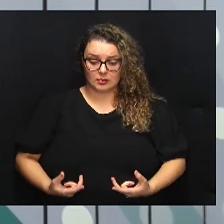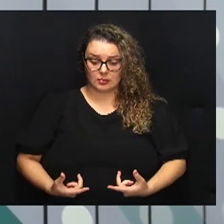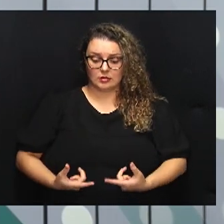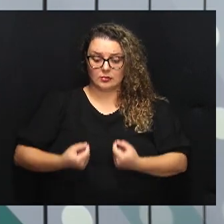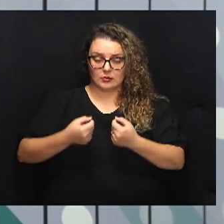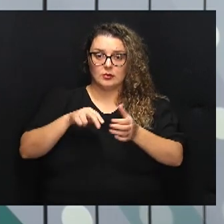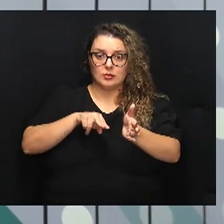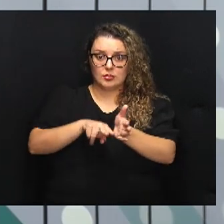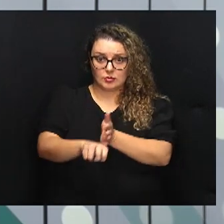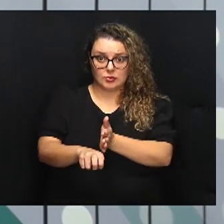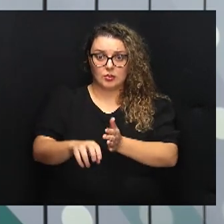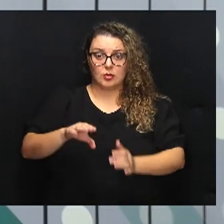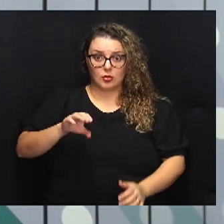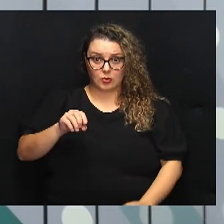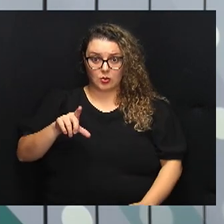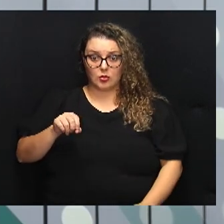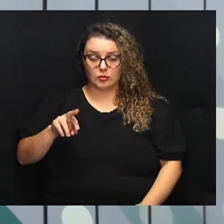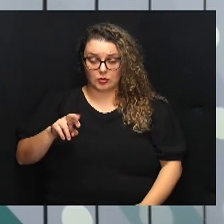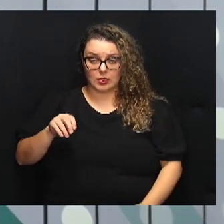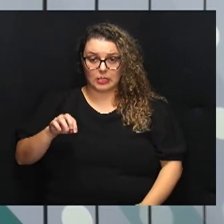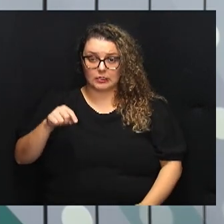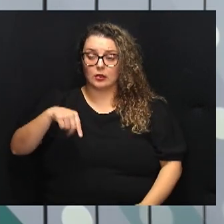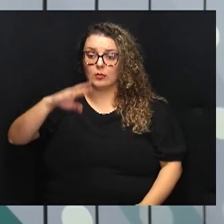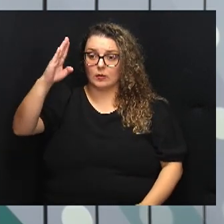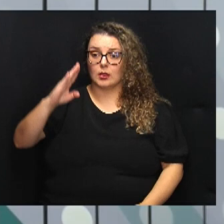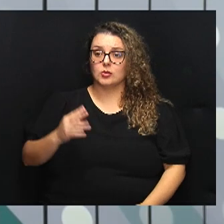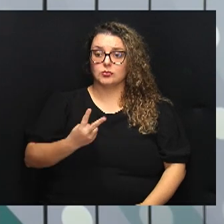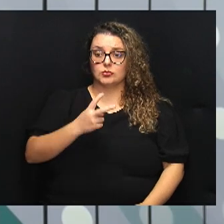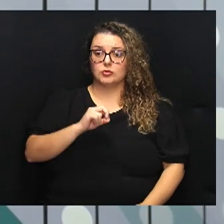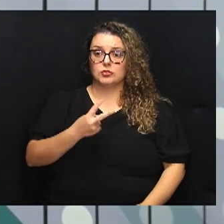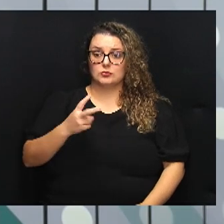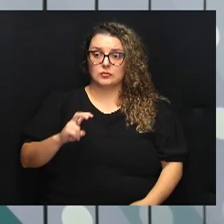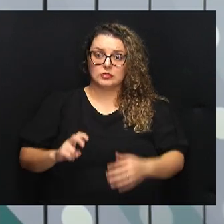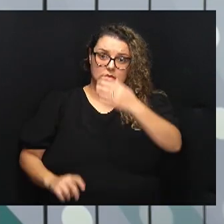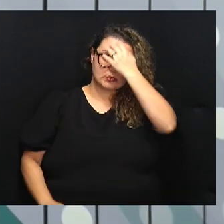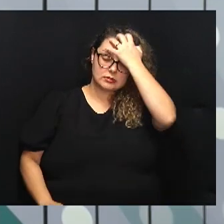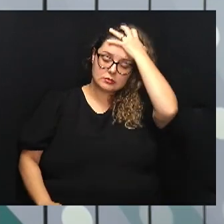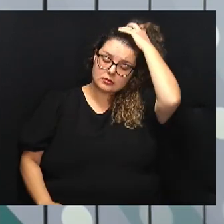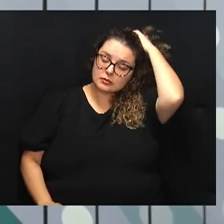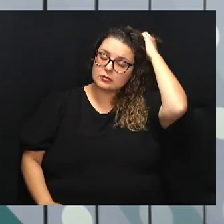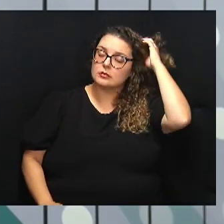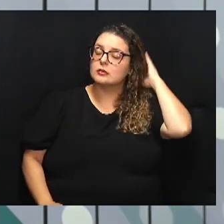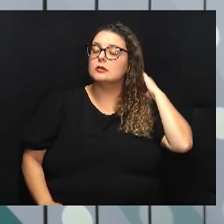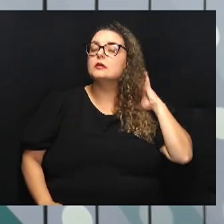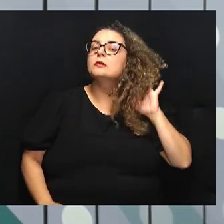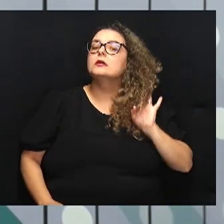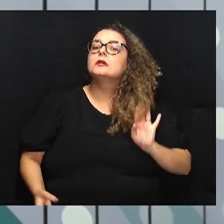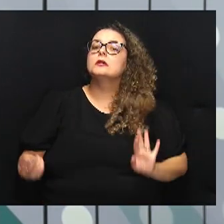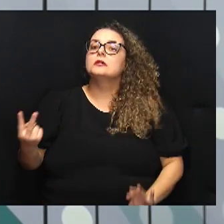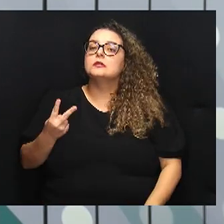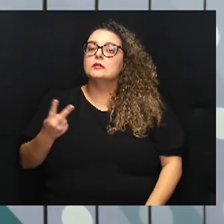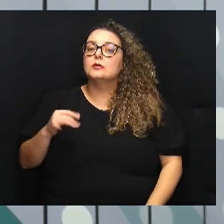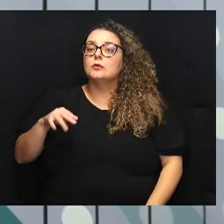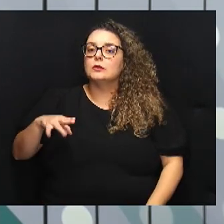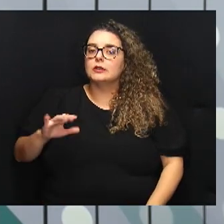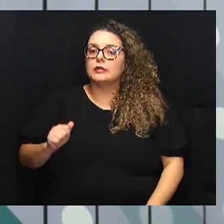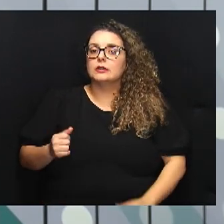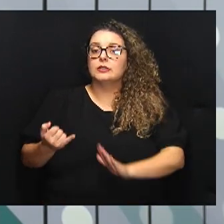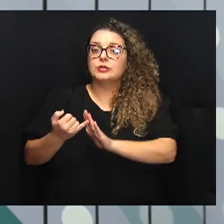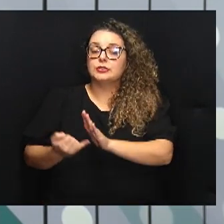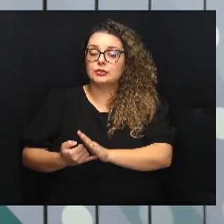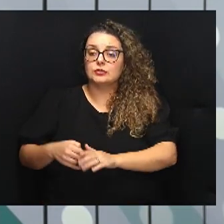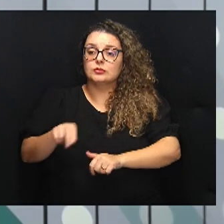de câncer coloretal no Brasil em 2025, segundo o INCA, que é o Instituto Nacional de